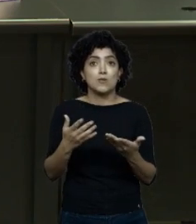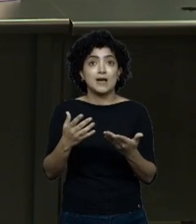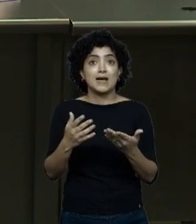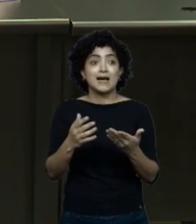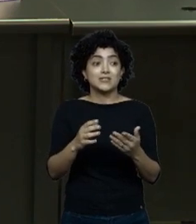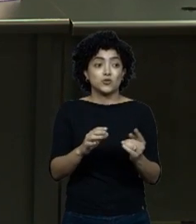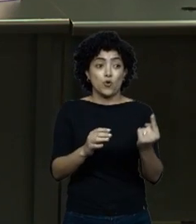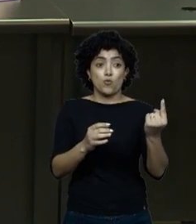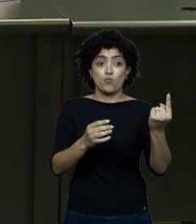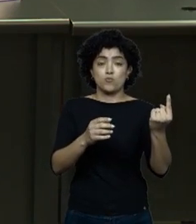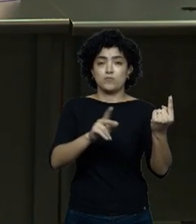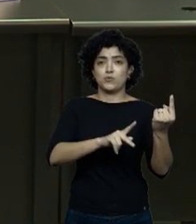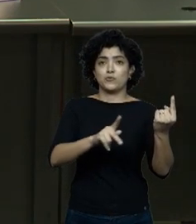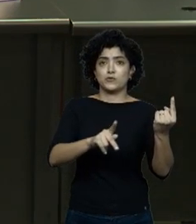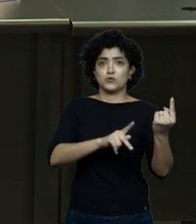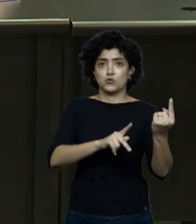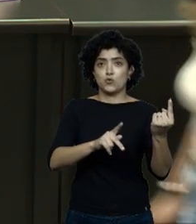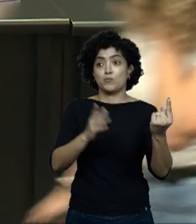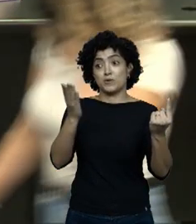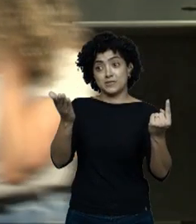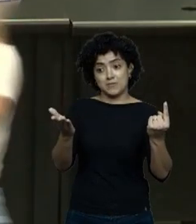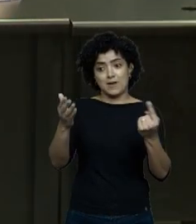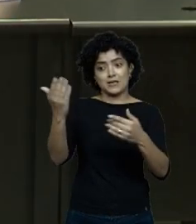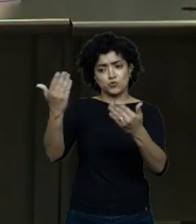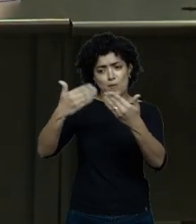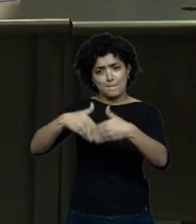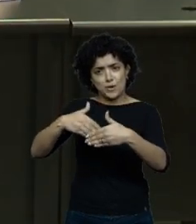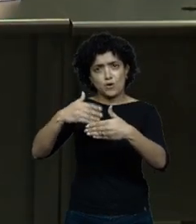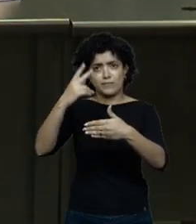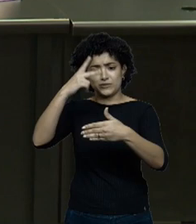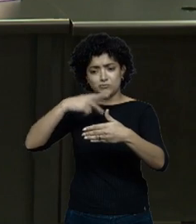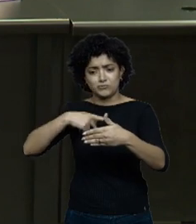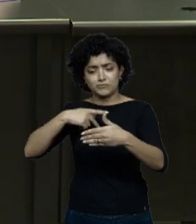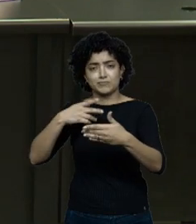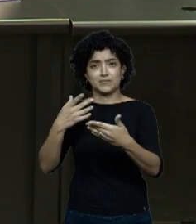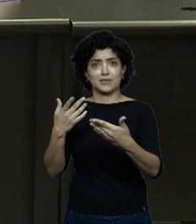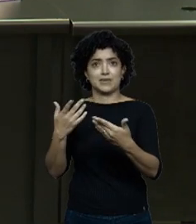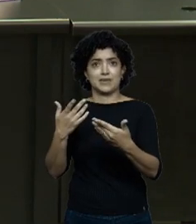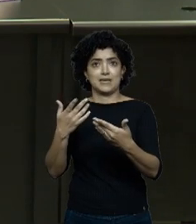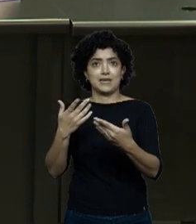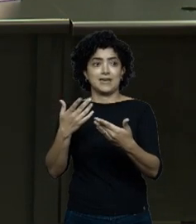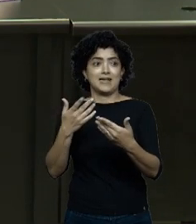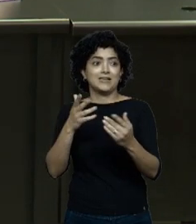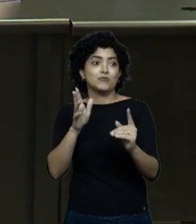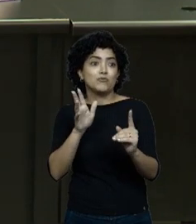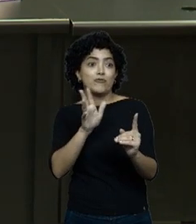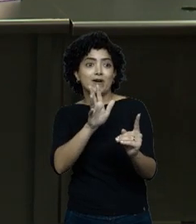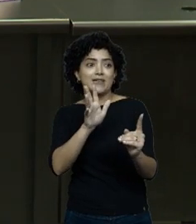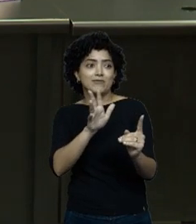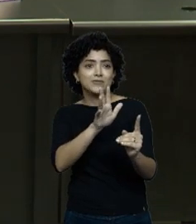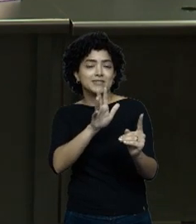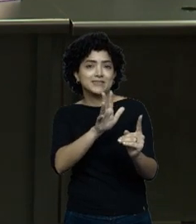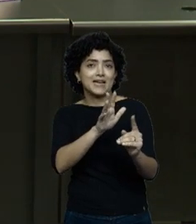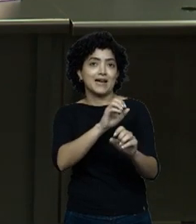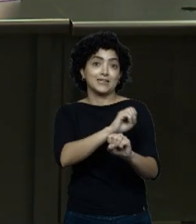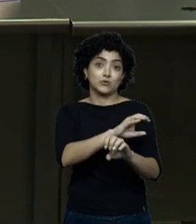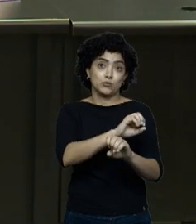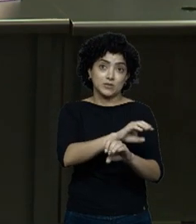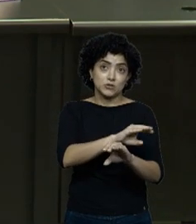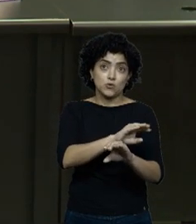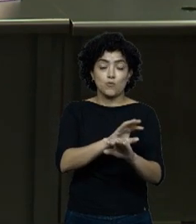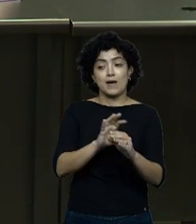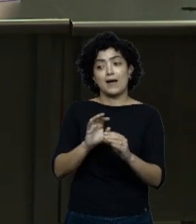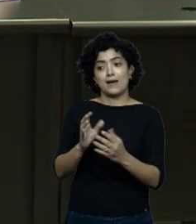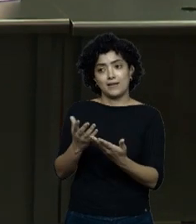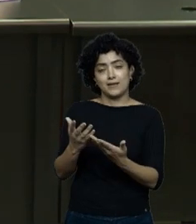aquele professor por exemplo a sua prova individual ela não e coletivamente a educação Catarinense afeta o